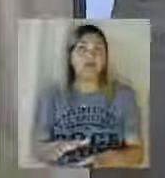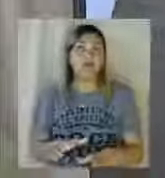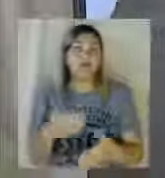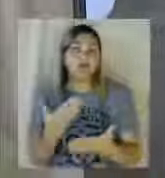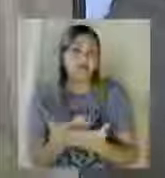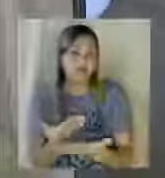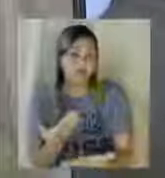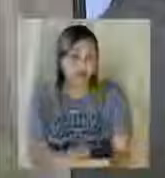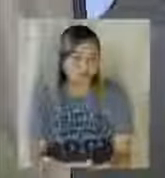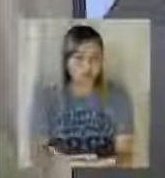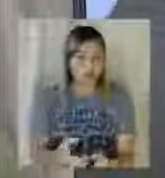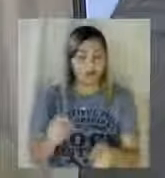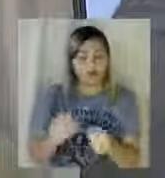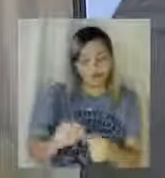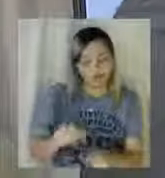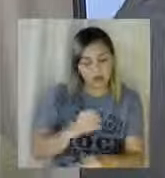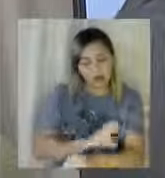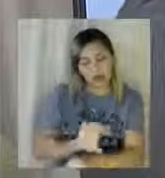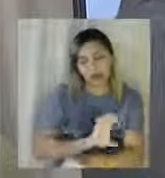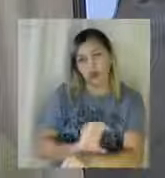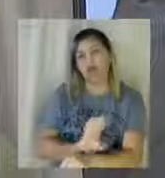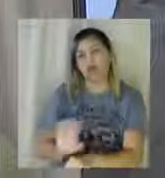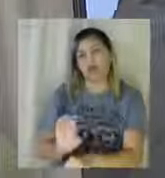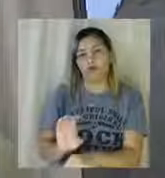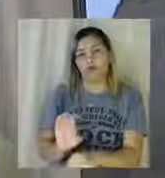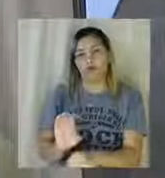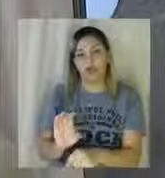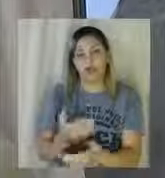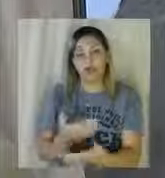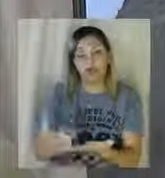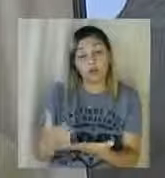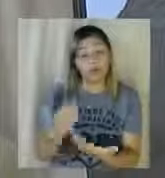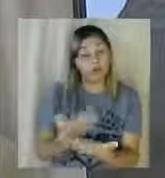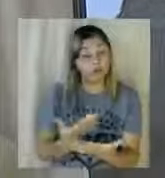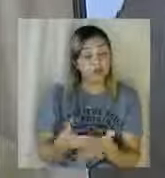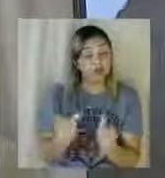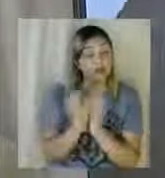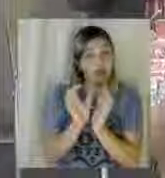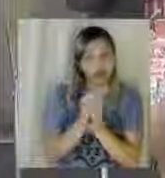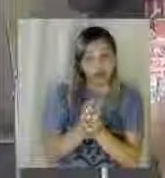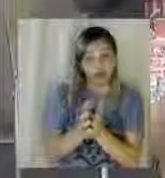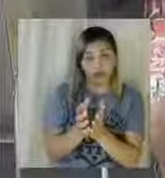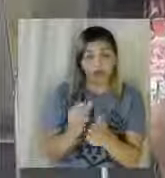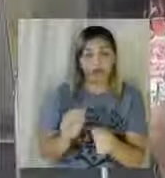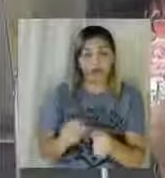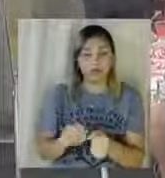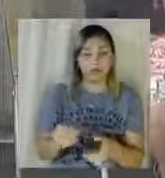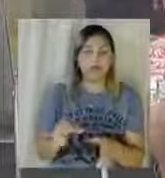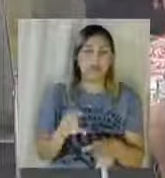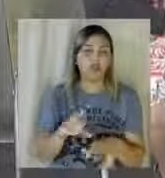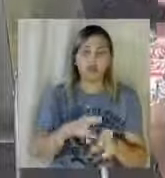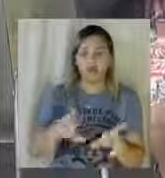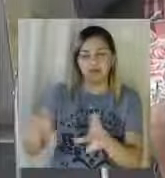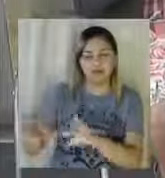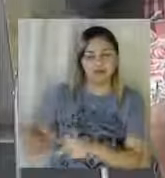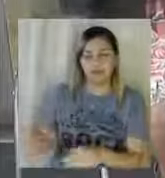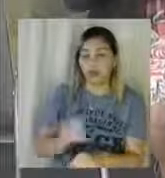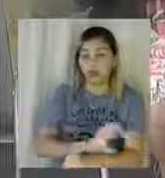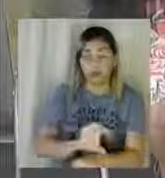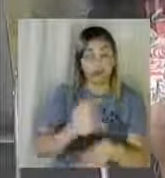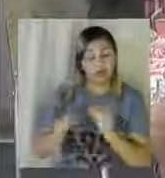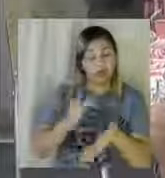fazer cursos. Aí eu comecei a estudar em Recife, fiz muitos cursos e